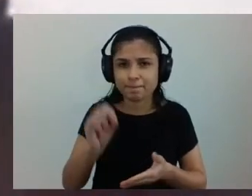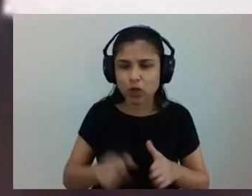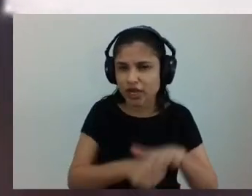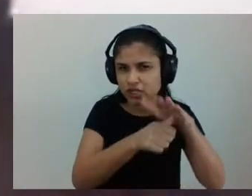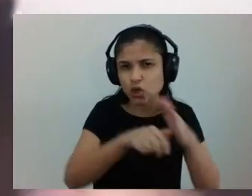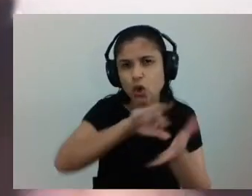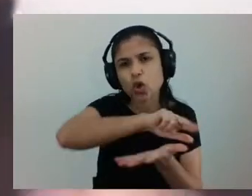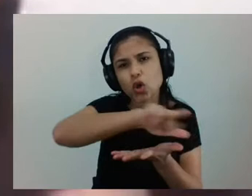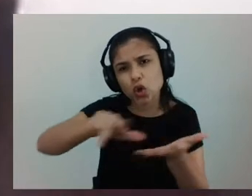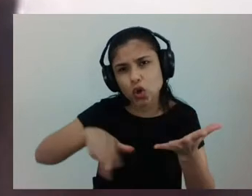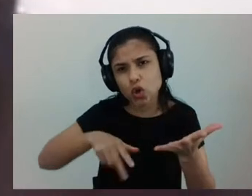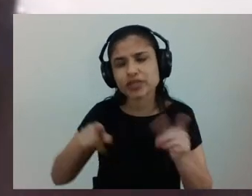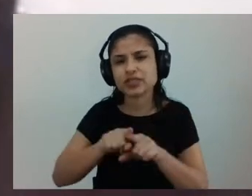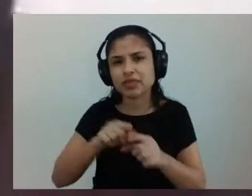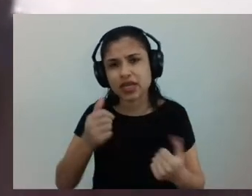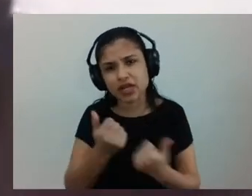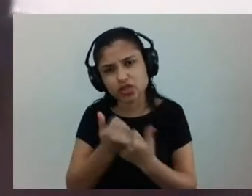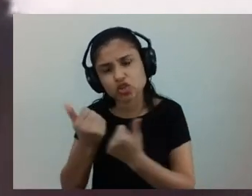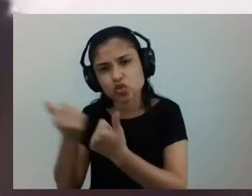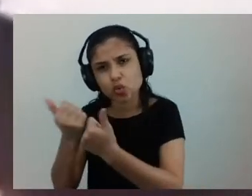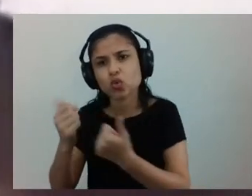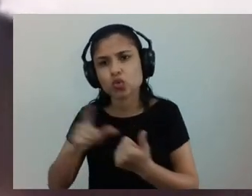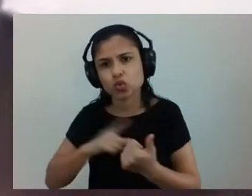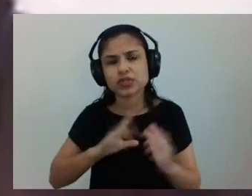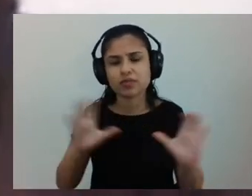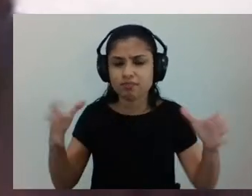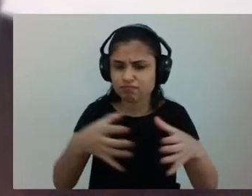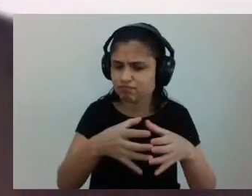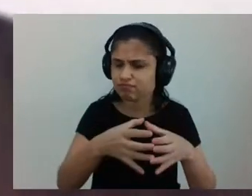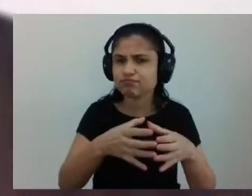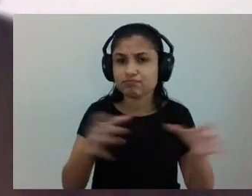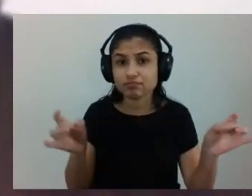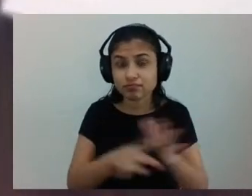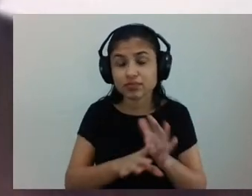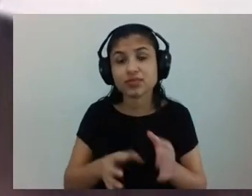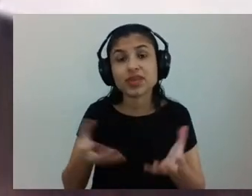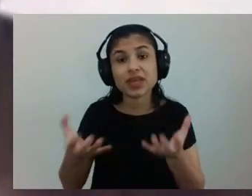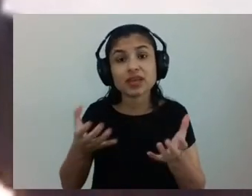temos aqui completa praticamente. Nós queremos que através da política de